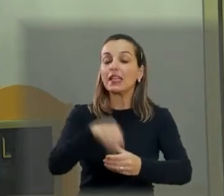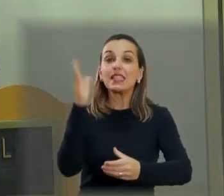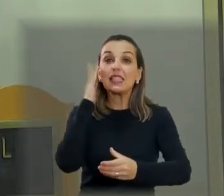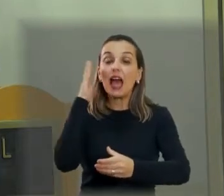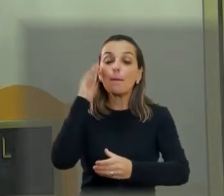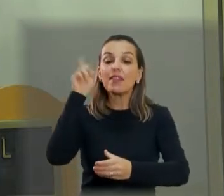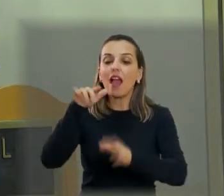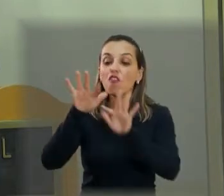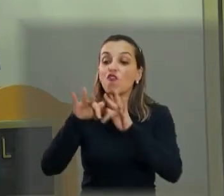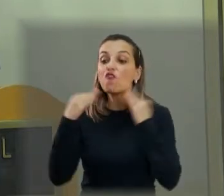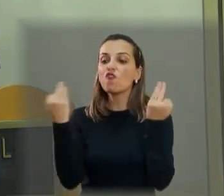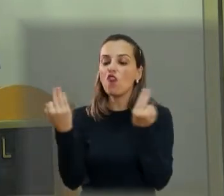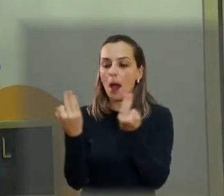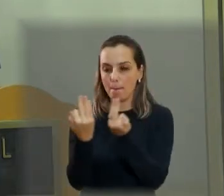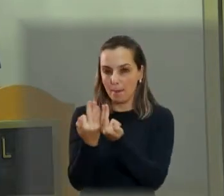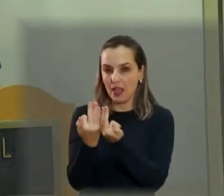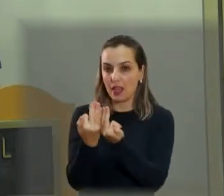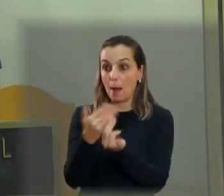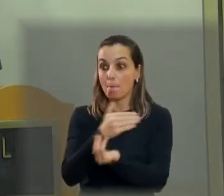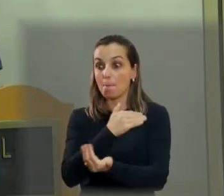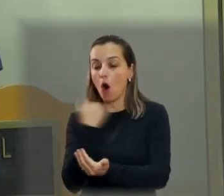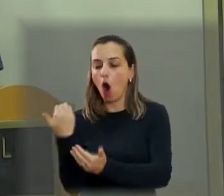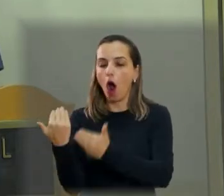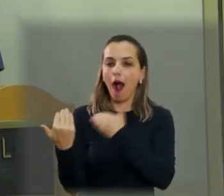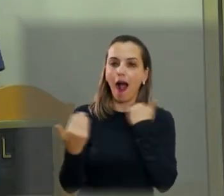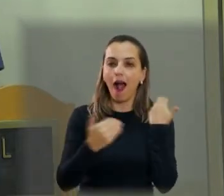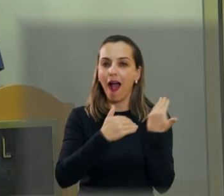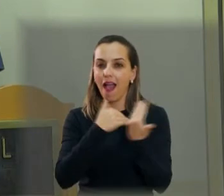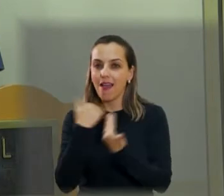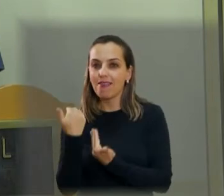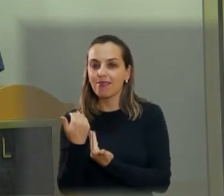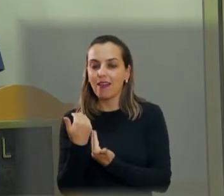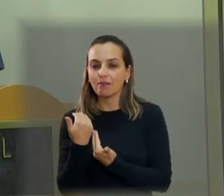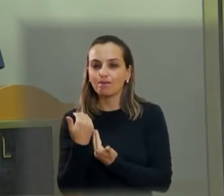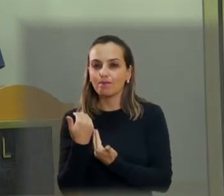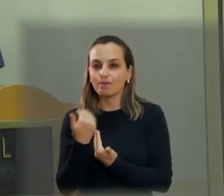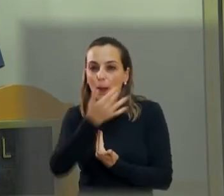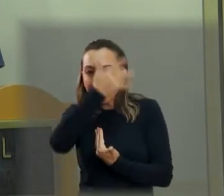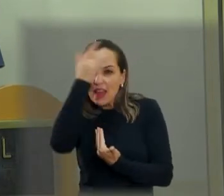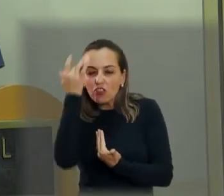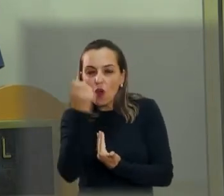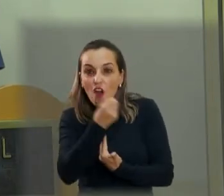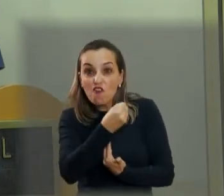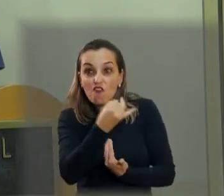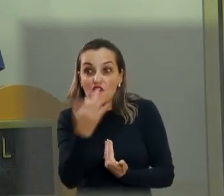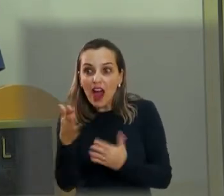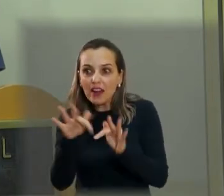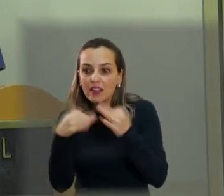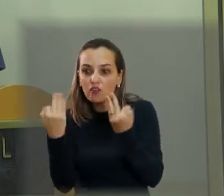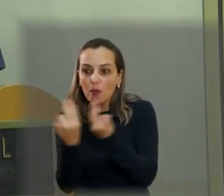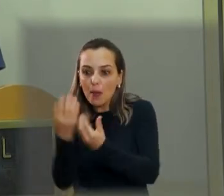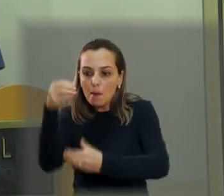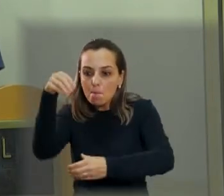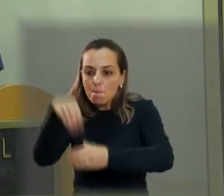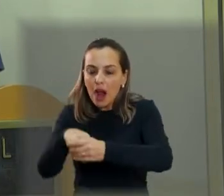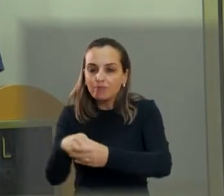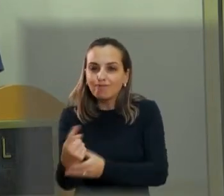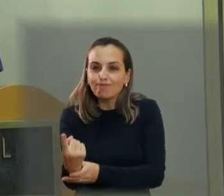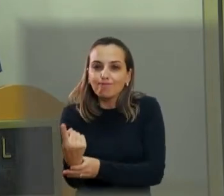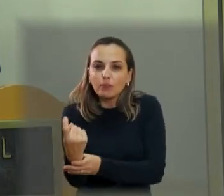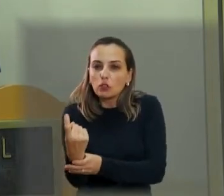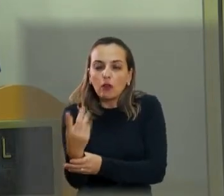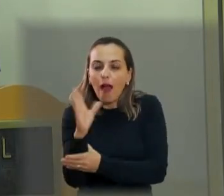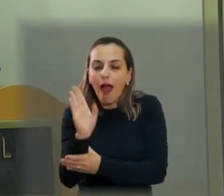famílias que estão morrendo, mais de uma pessoa da família que está morrendo, são famílias que estão sendo